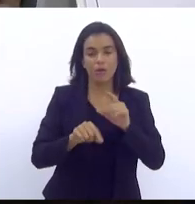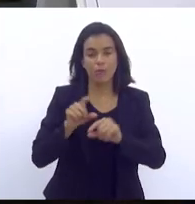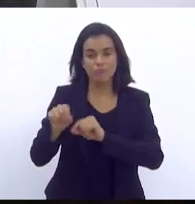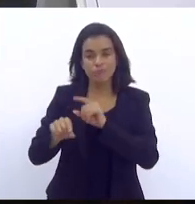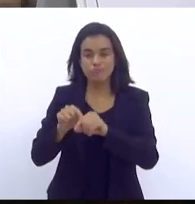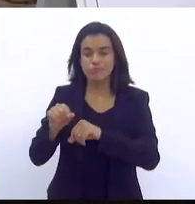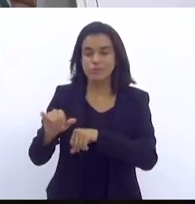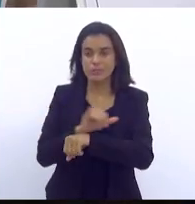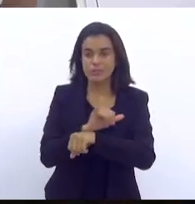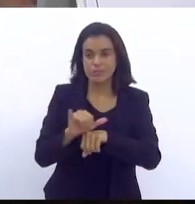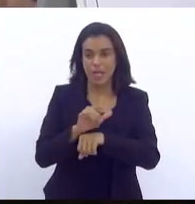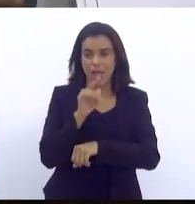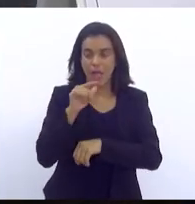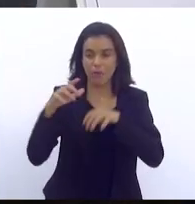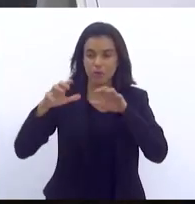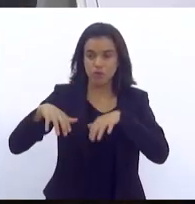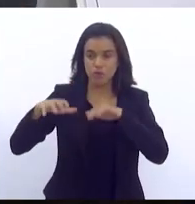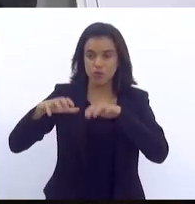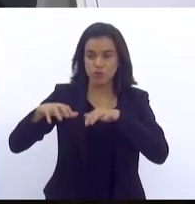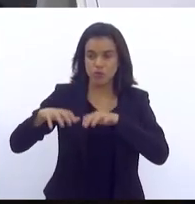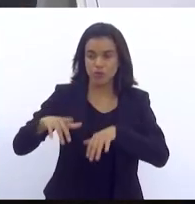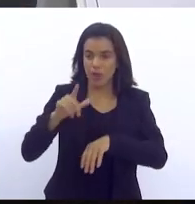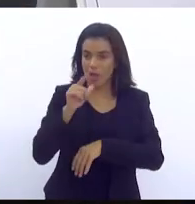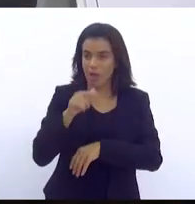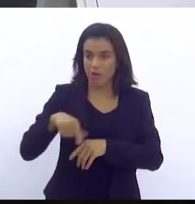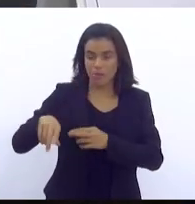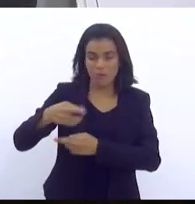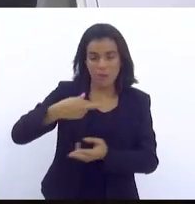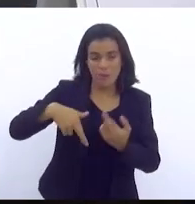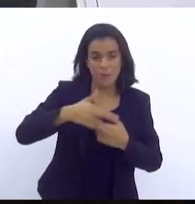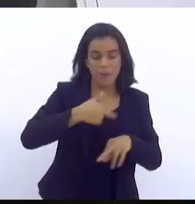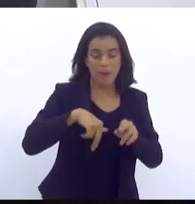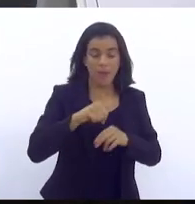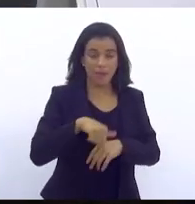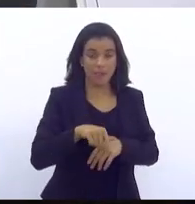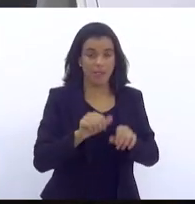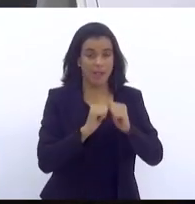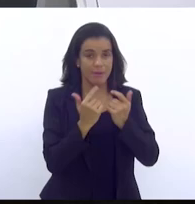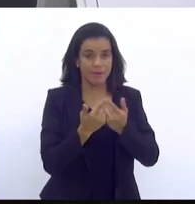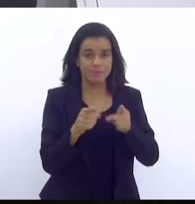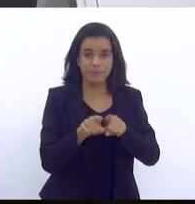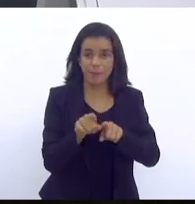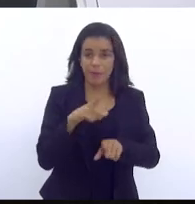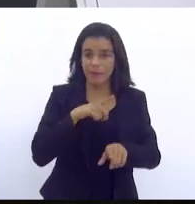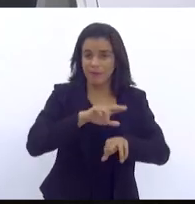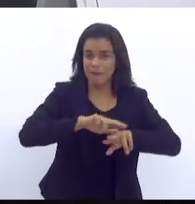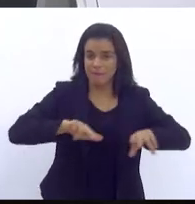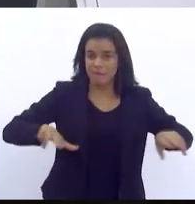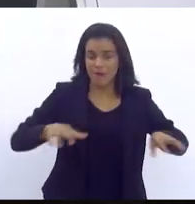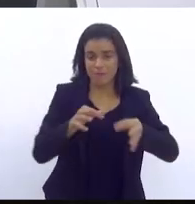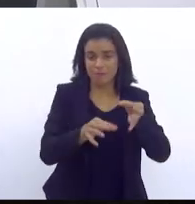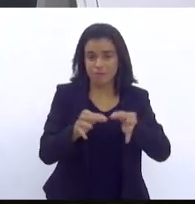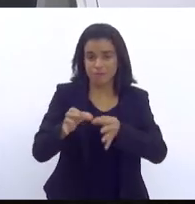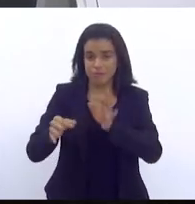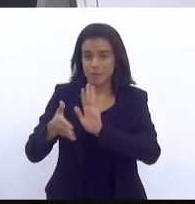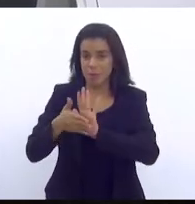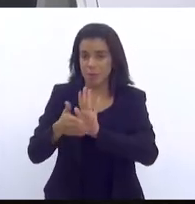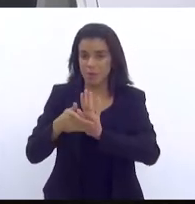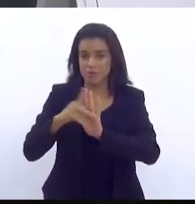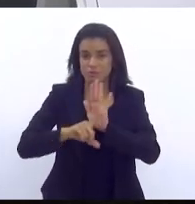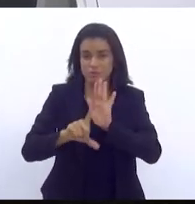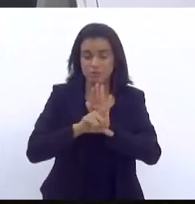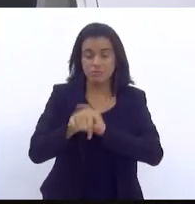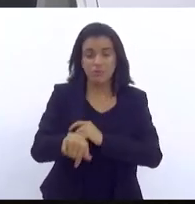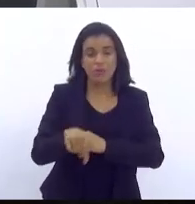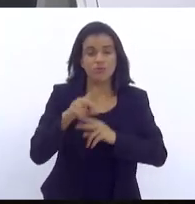ah de água da chuva a deputada Dani Monteiro falou que nessa casa Legislativa também tramitam diversas proposições legislativas relacionadas ao uso